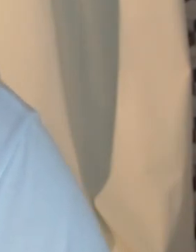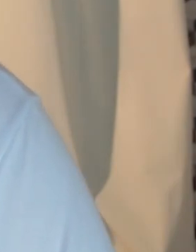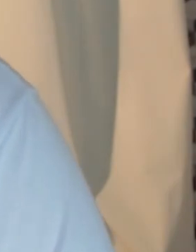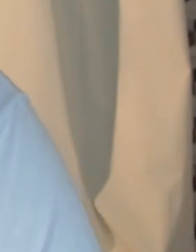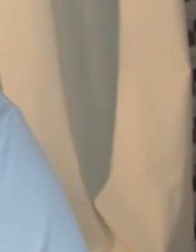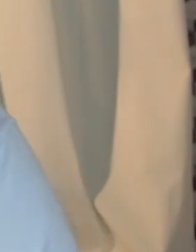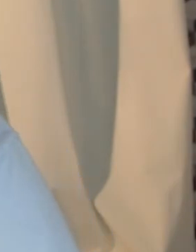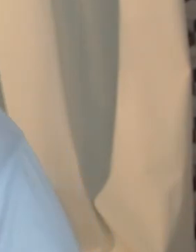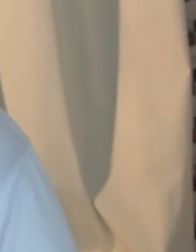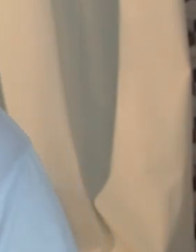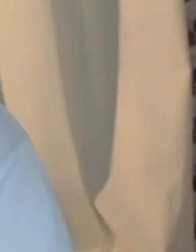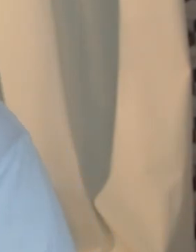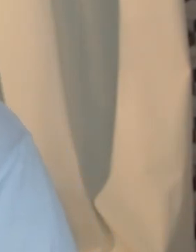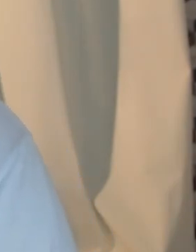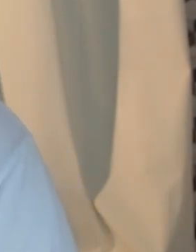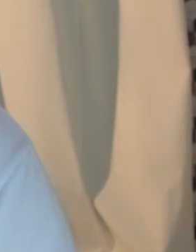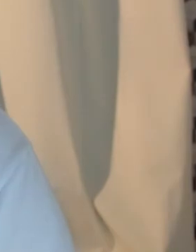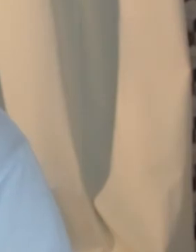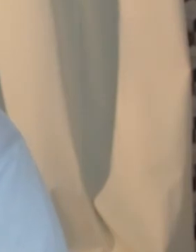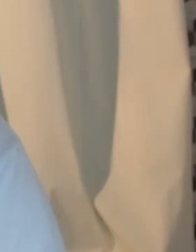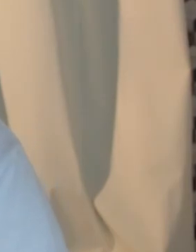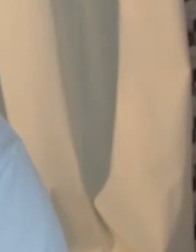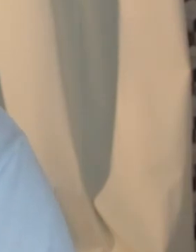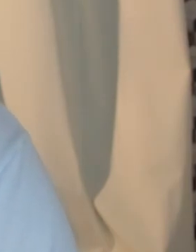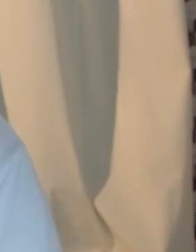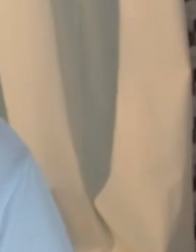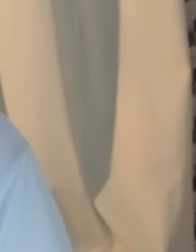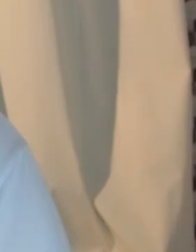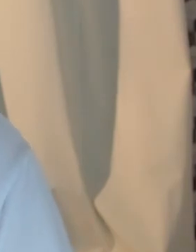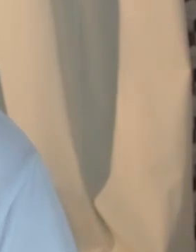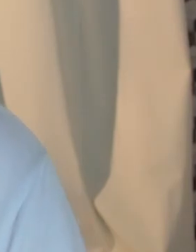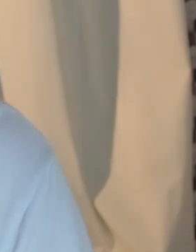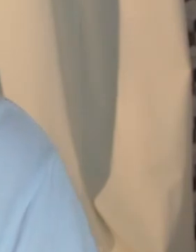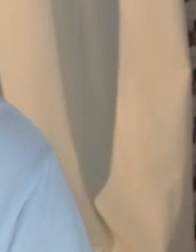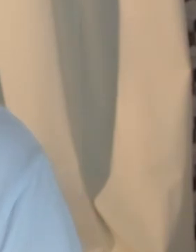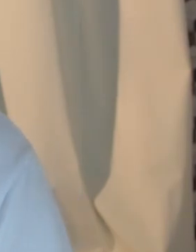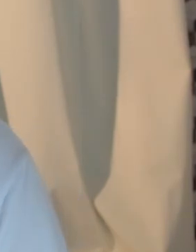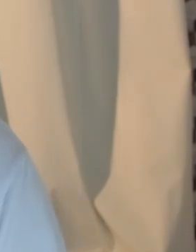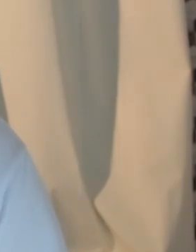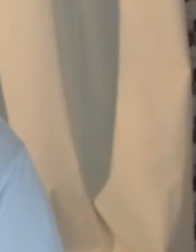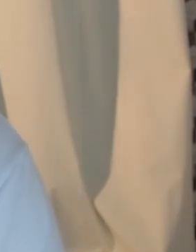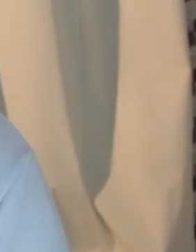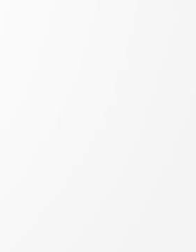vídeos que vão estar colocando aqui no canal Deus abençoe e que fique na graça e na paz do Senhor